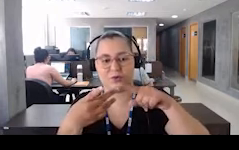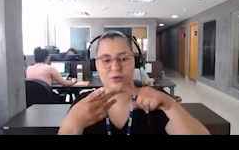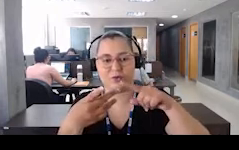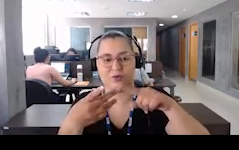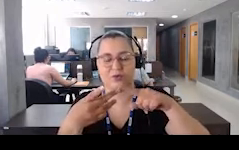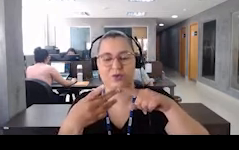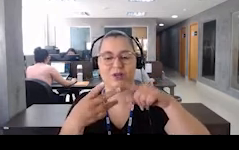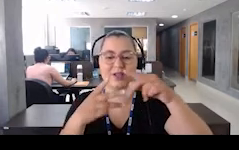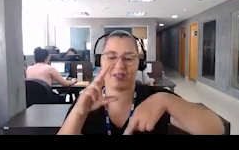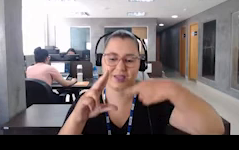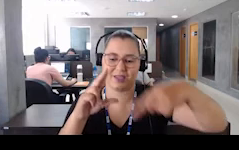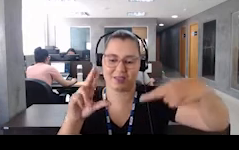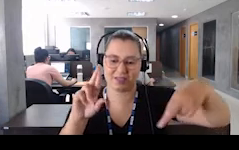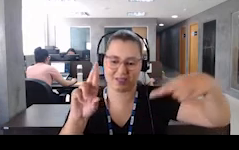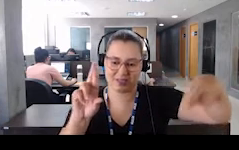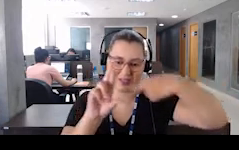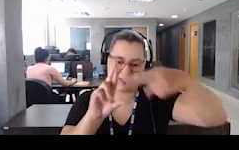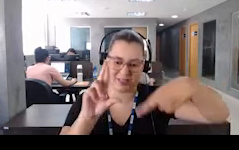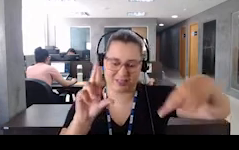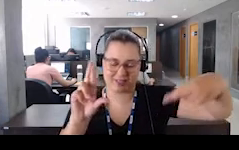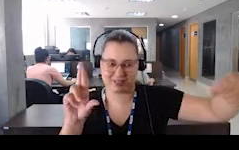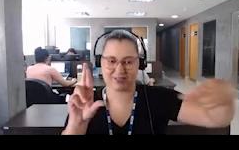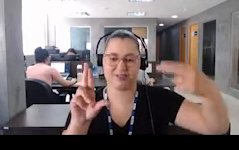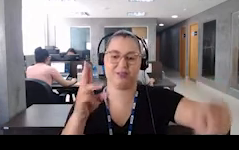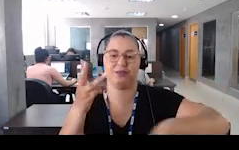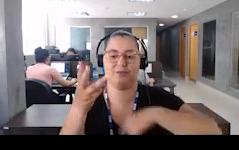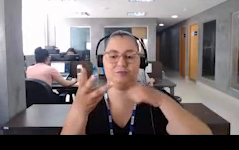né? Então, vou copiar ele aqui, ó.